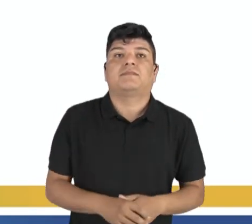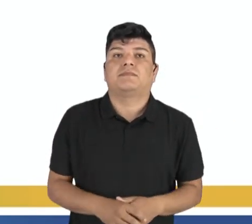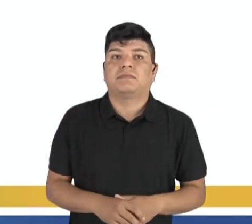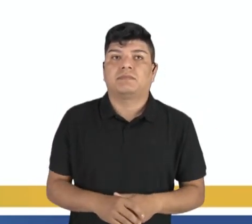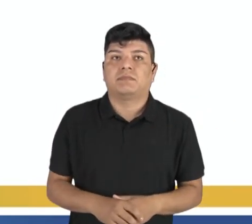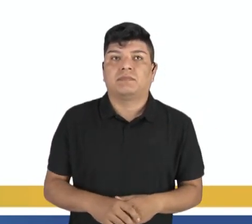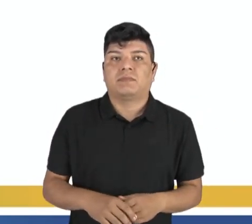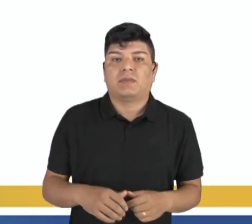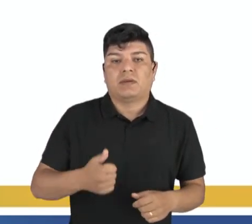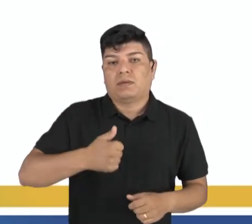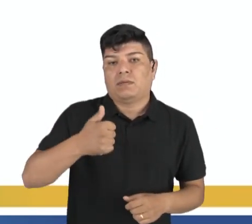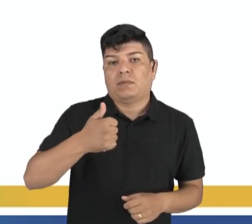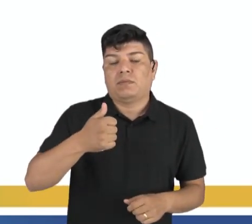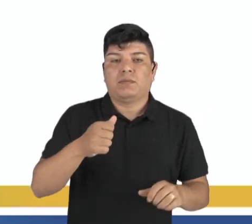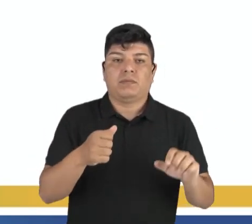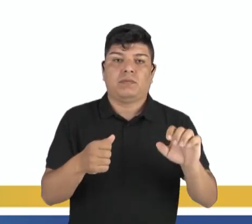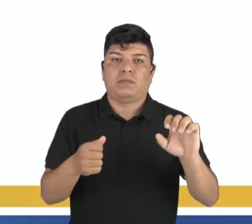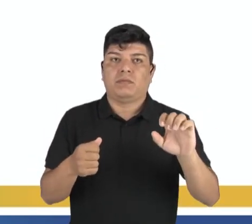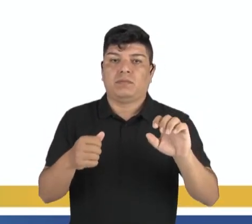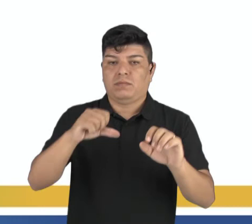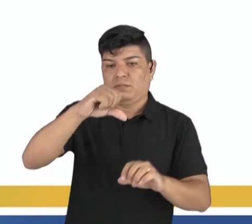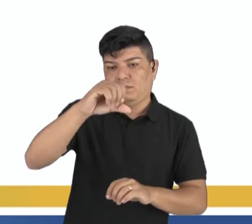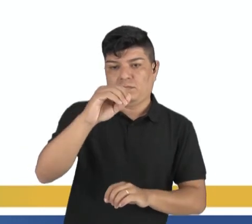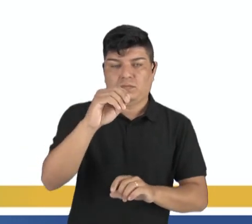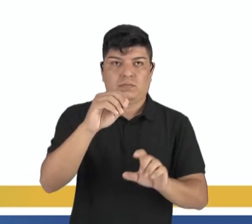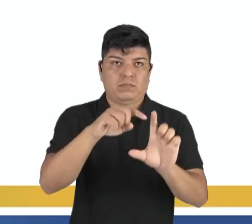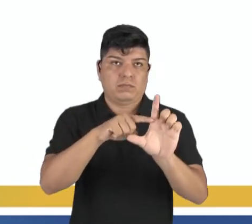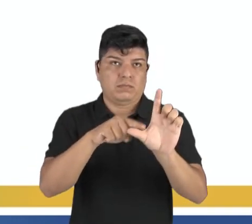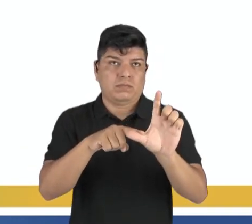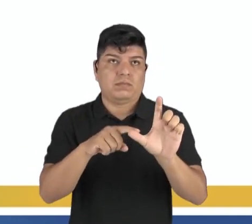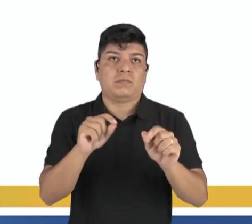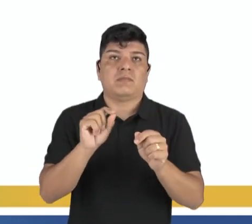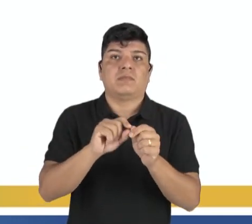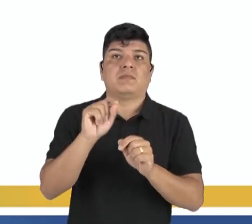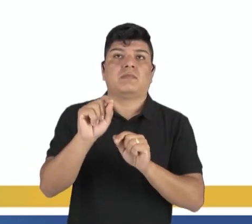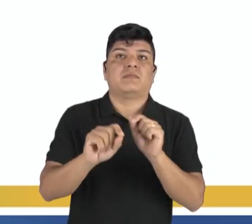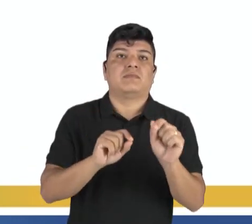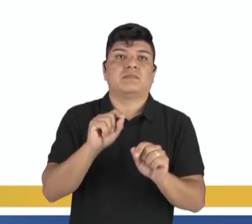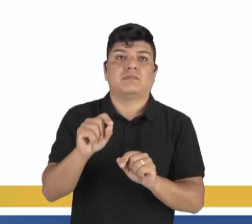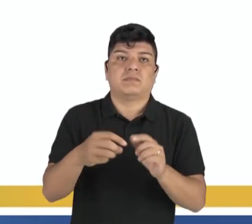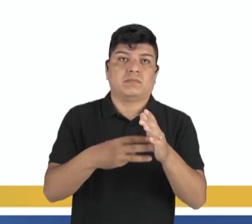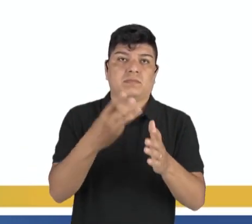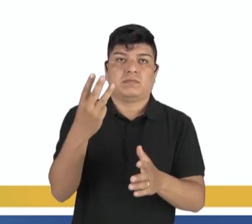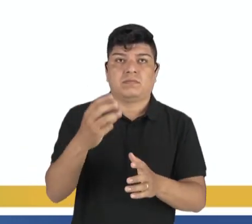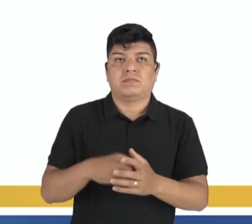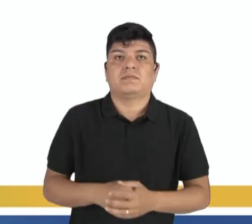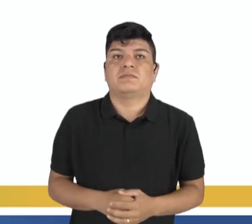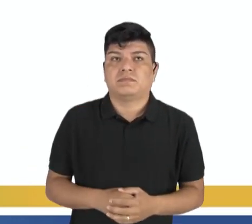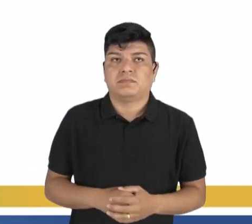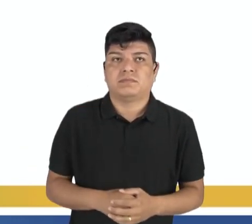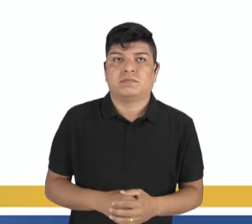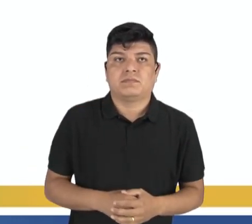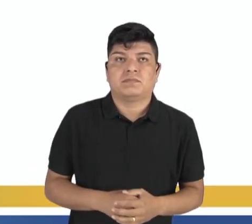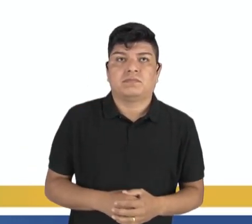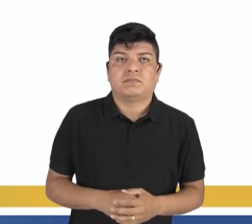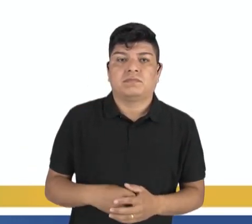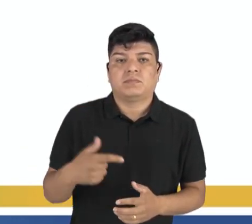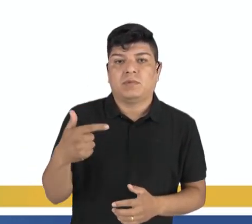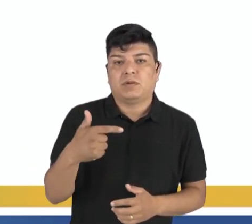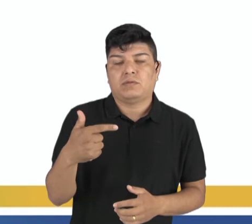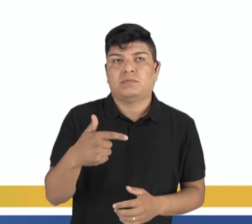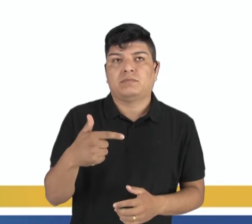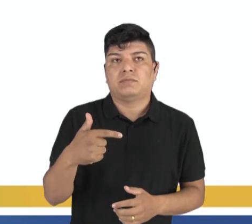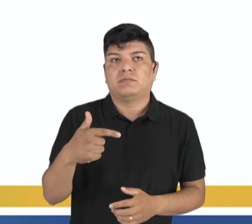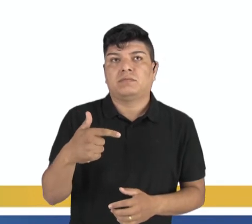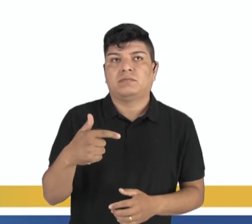e aí eu fiz o primeiro giro de 90 graus só que a questão quer que eu faça isso três vezes faça o meu